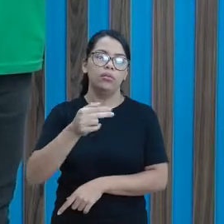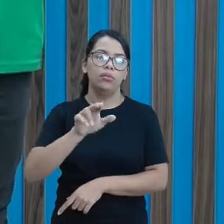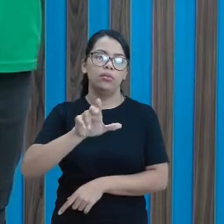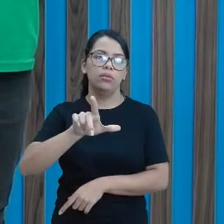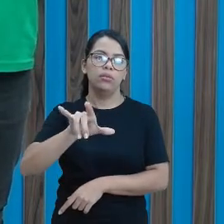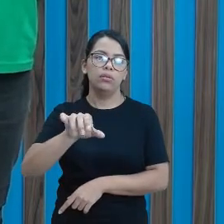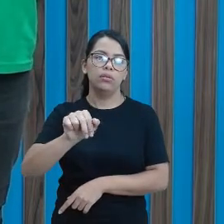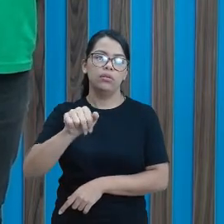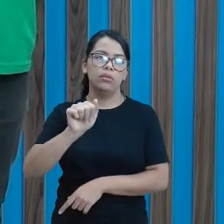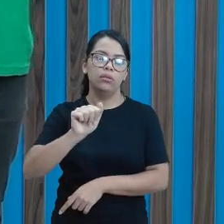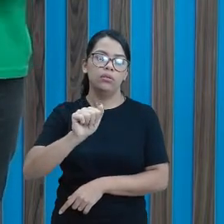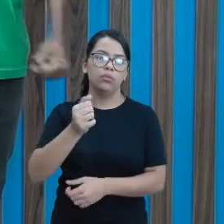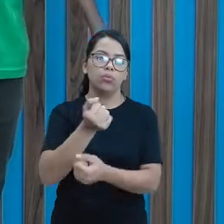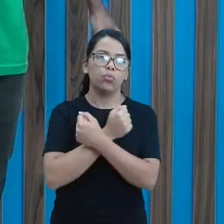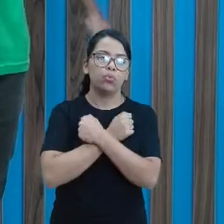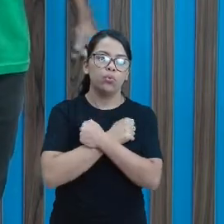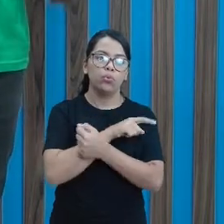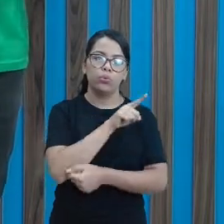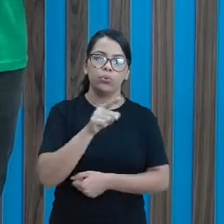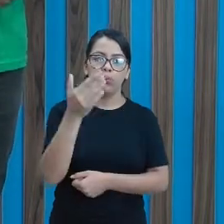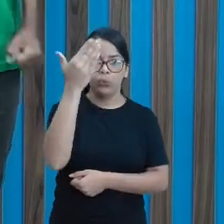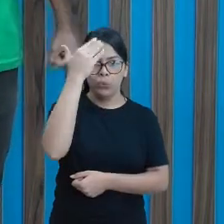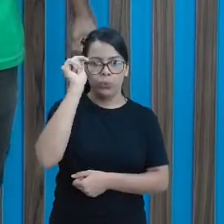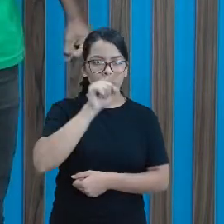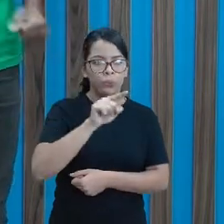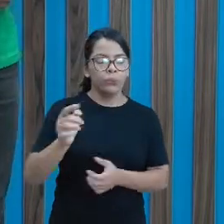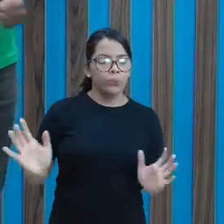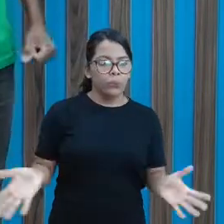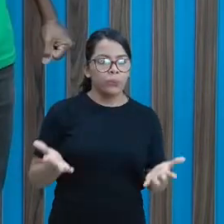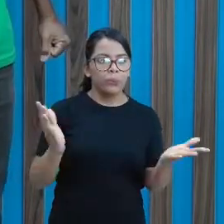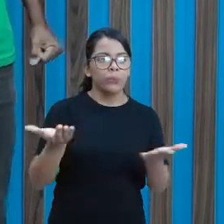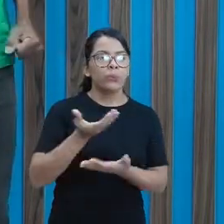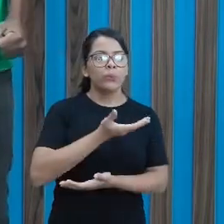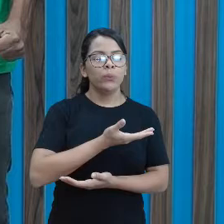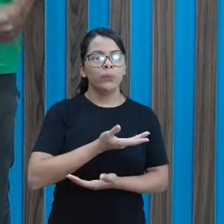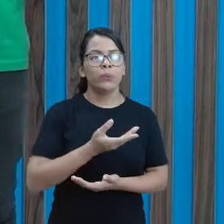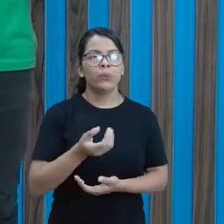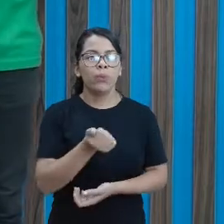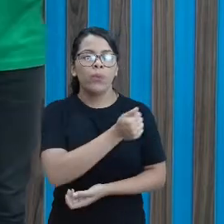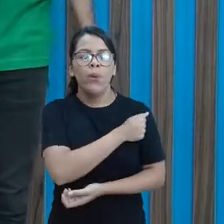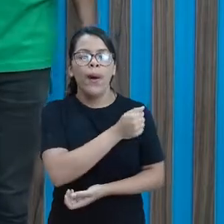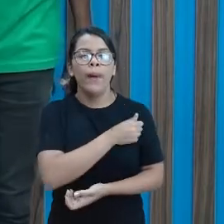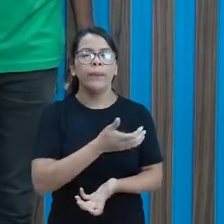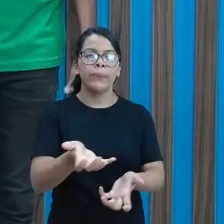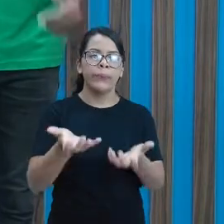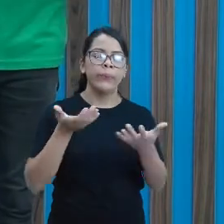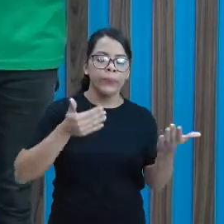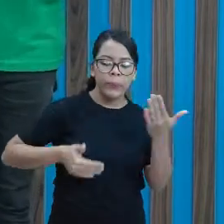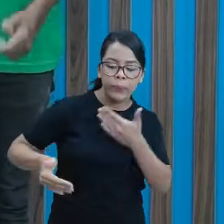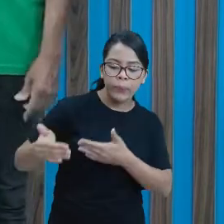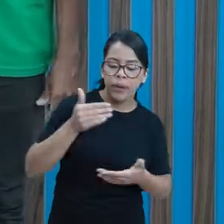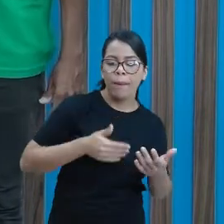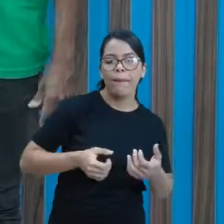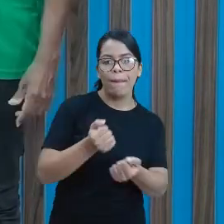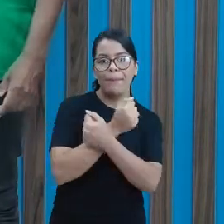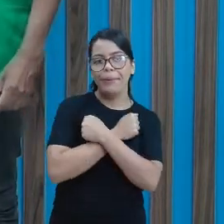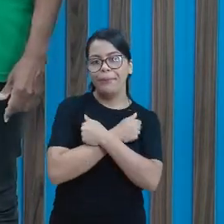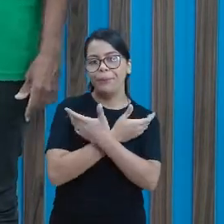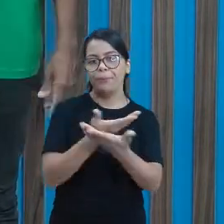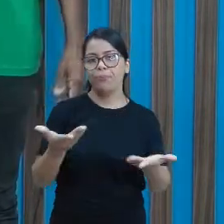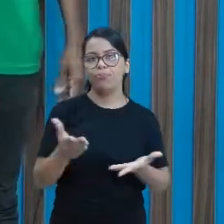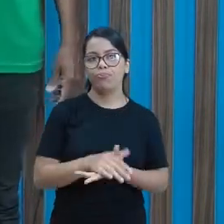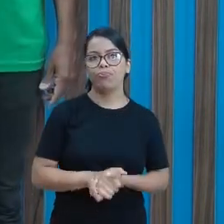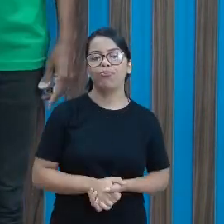abraço pra você, Juliana, que eu sei que você tá motivando os meninos aí a estarem curtindo essa questão, essa aula, trazendo aqui. Um abração pra você. Mas vamos Só